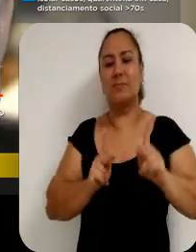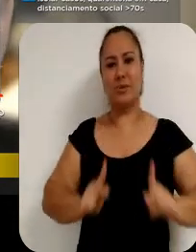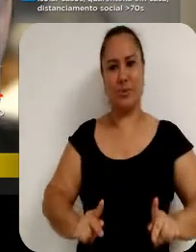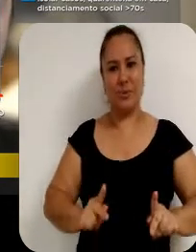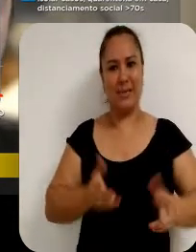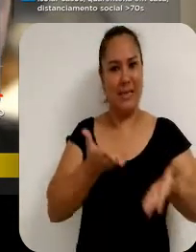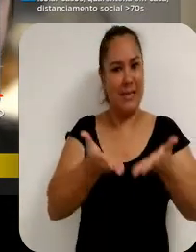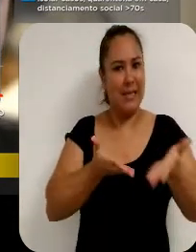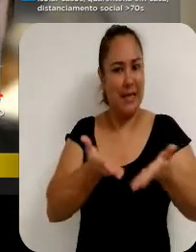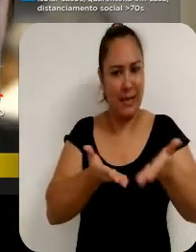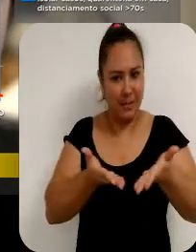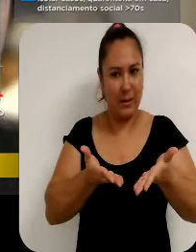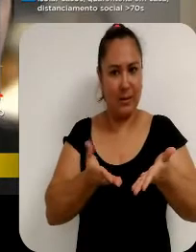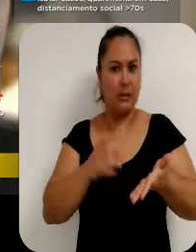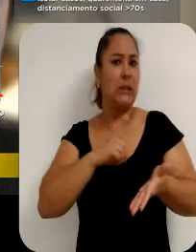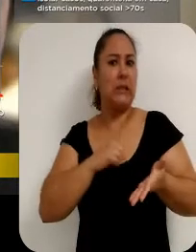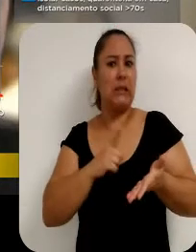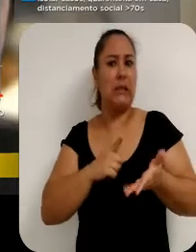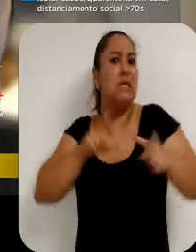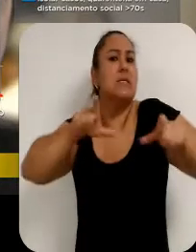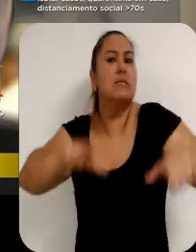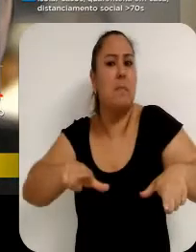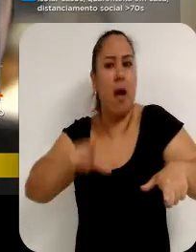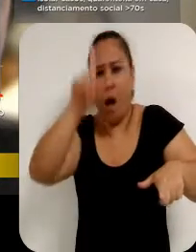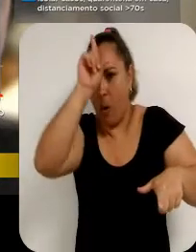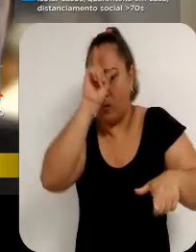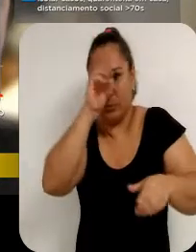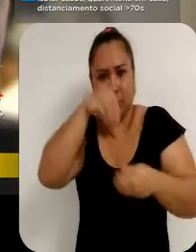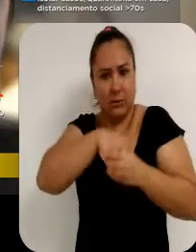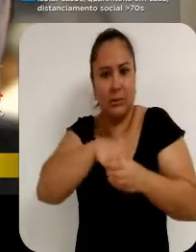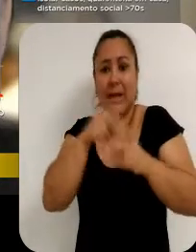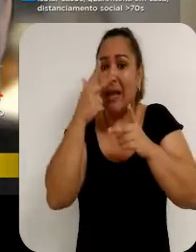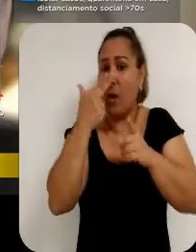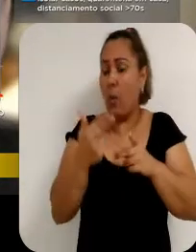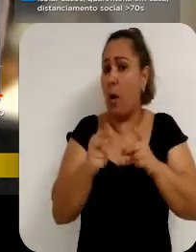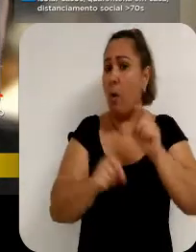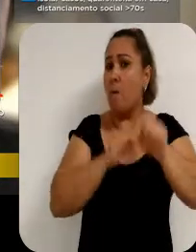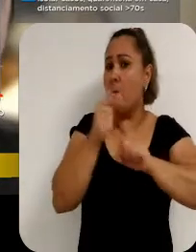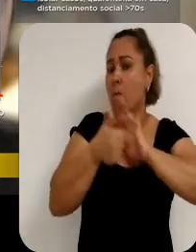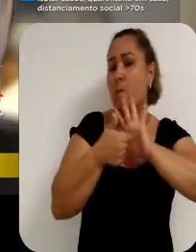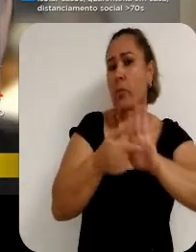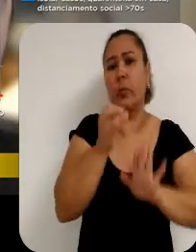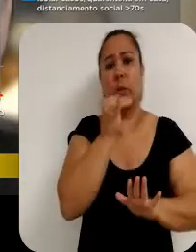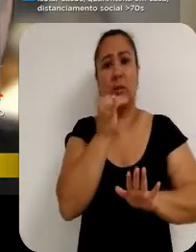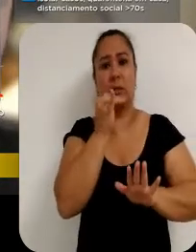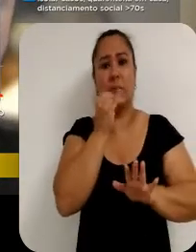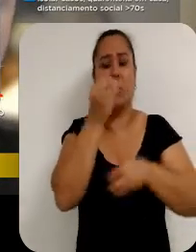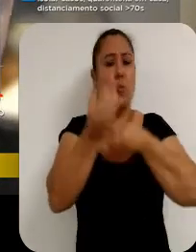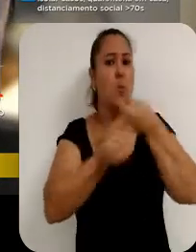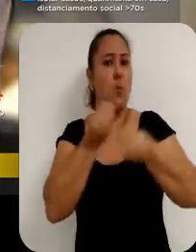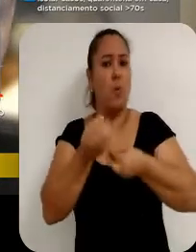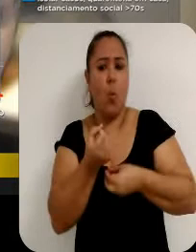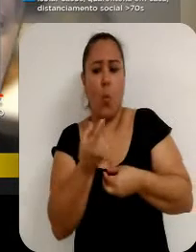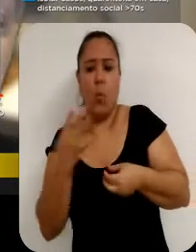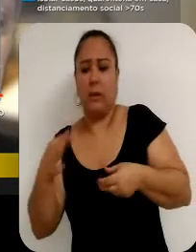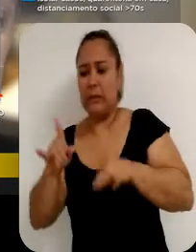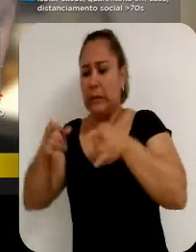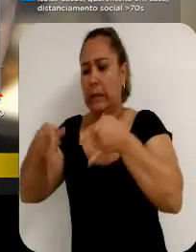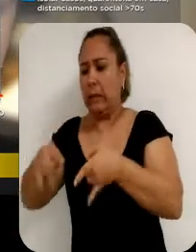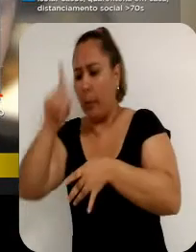consegue achatar o gráfico e qual é a real proporção de leitos que a gente tem para atender a população. No vídeo em que eu